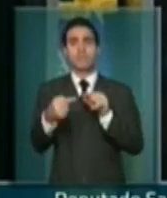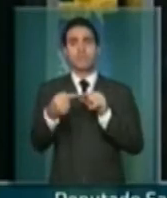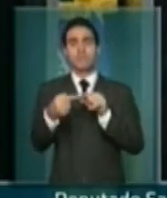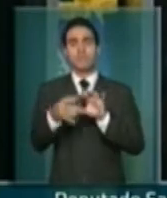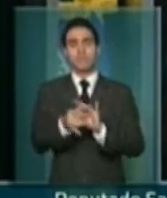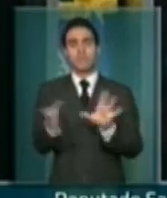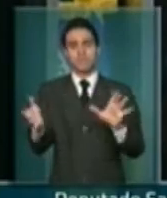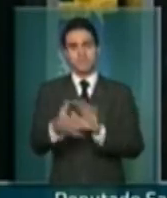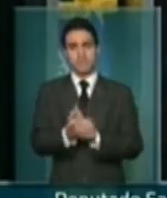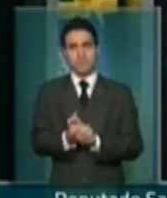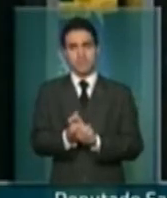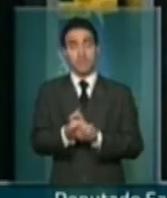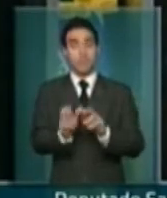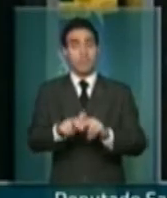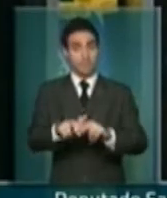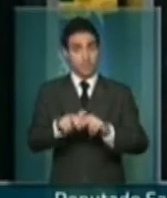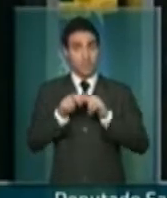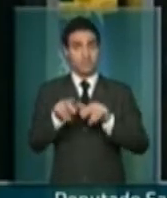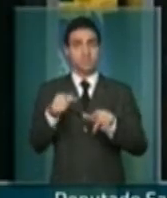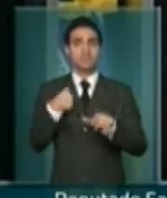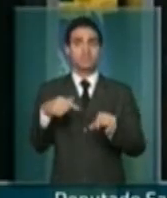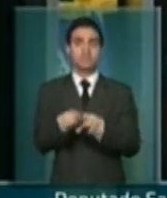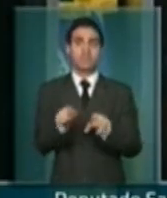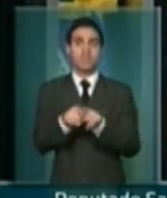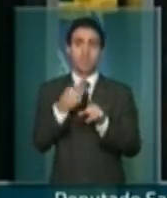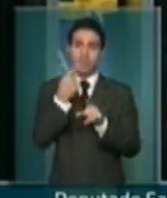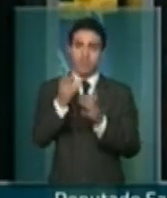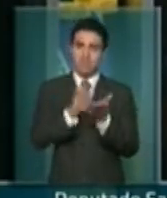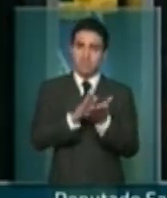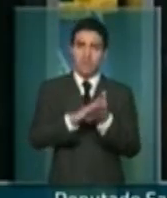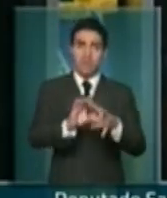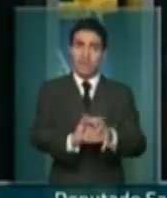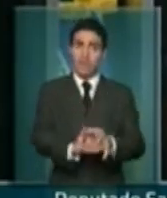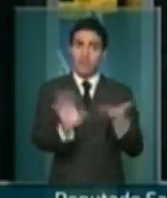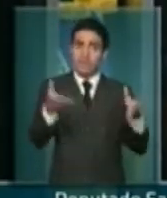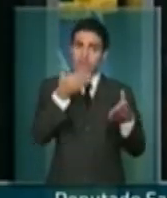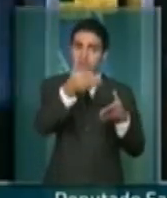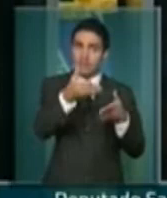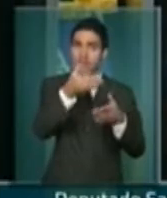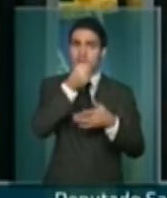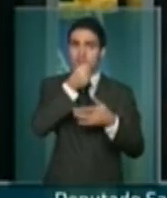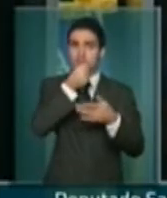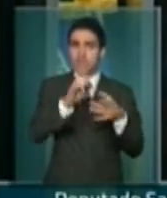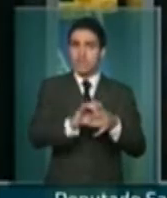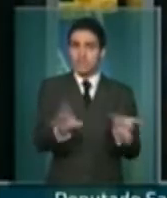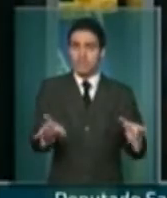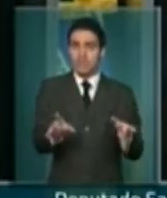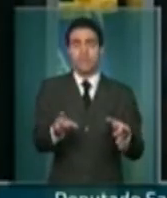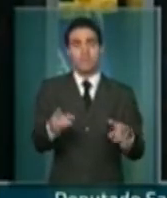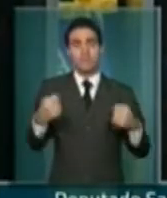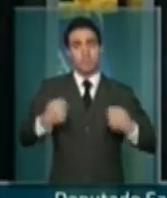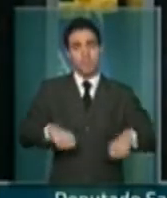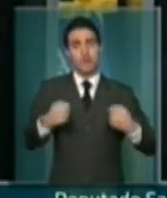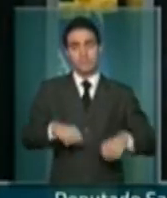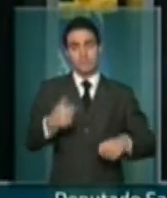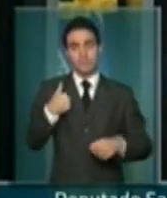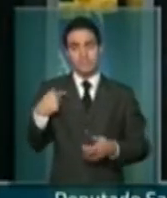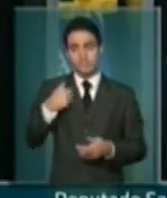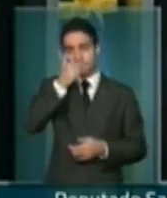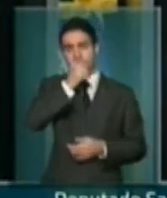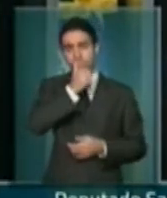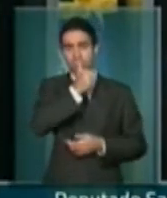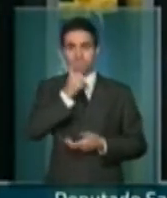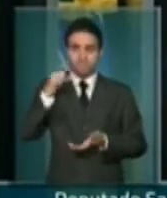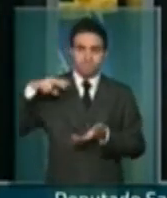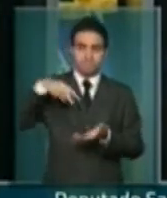Portanto, também, para prestigiar a liberdade de imprensa, era necessário que a gente viesse aqui. E